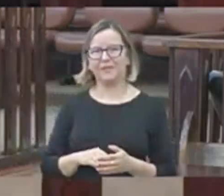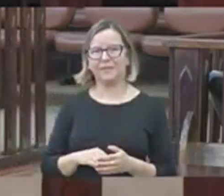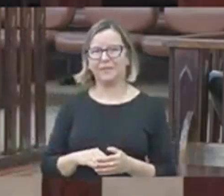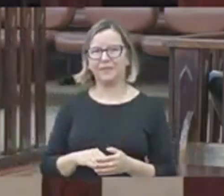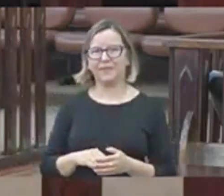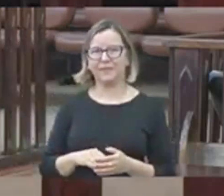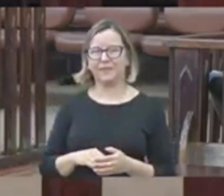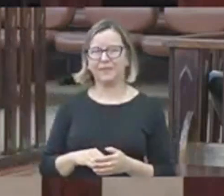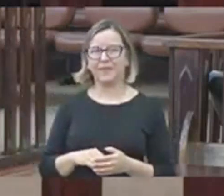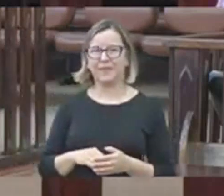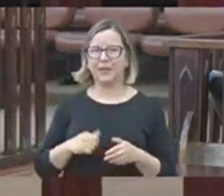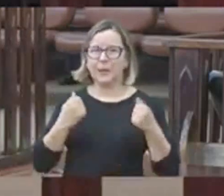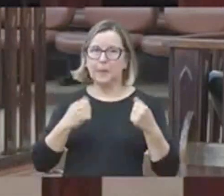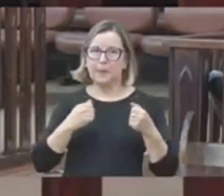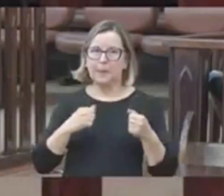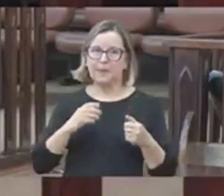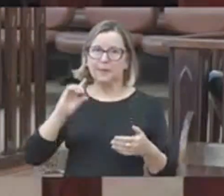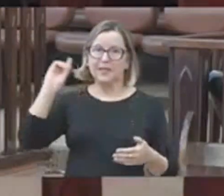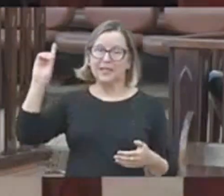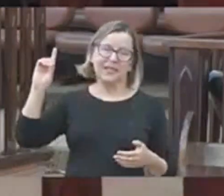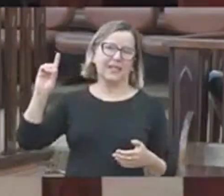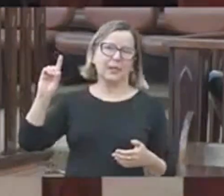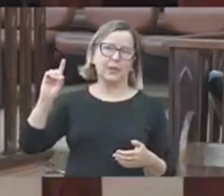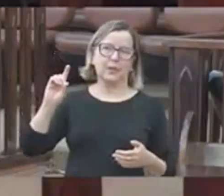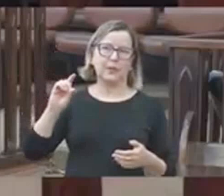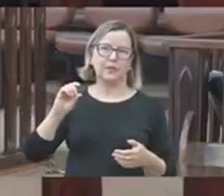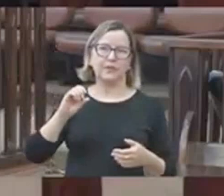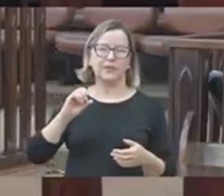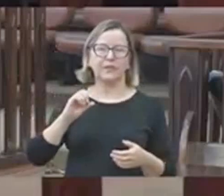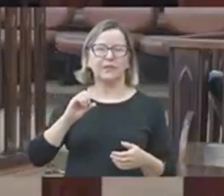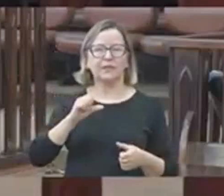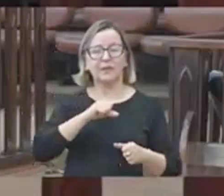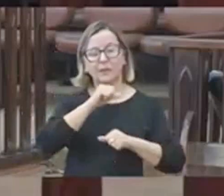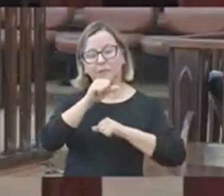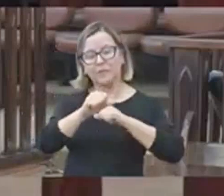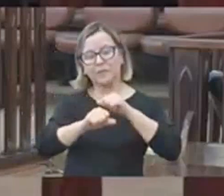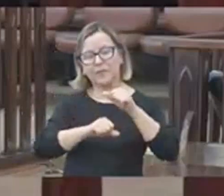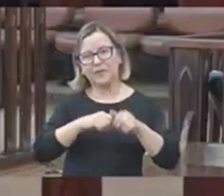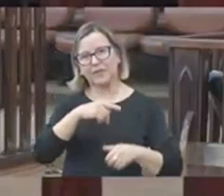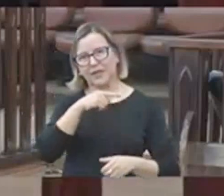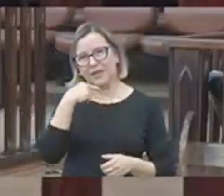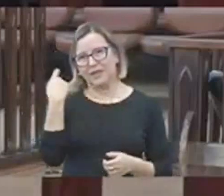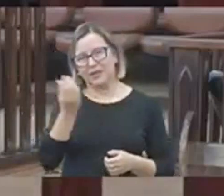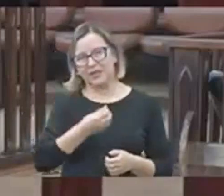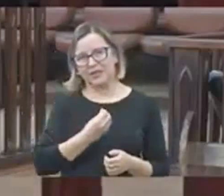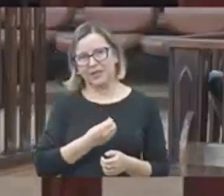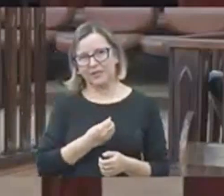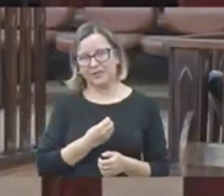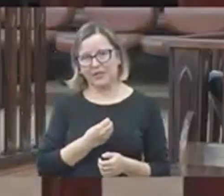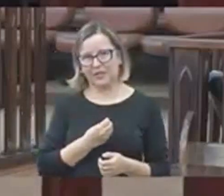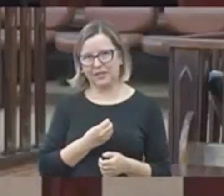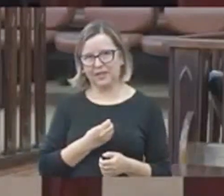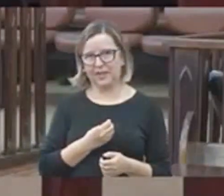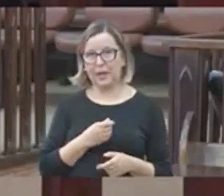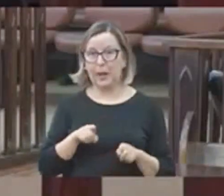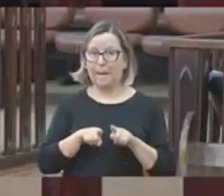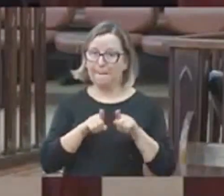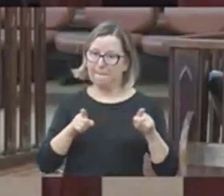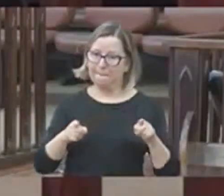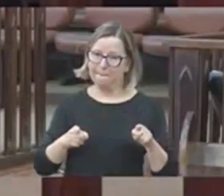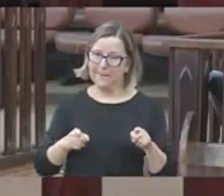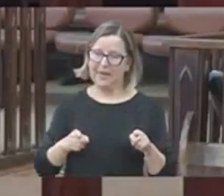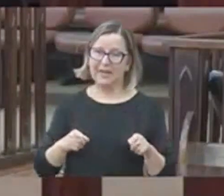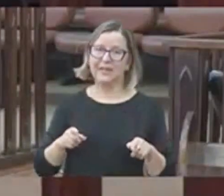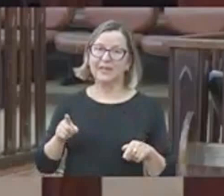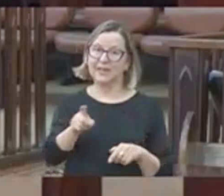em nossas vidas, pela identificação da nossa condição. Isso precisa gerar humilhação, reconhecer